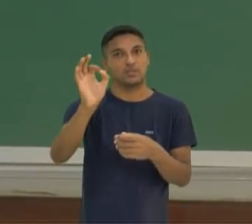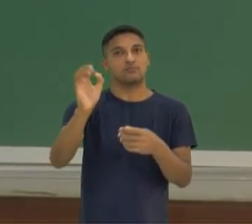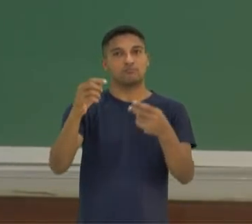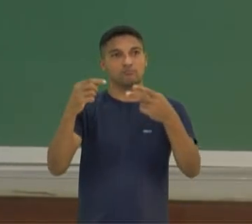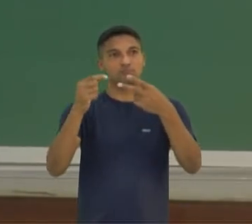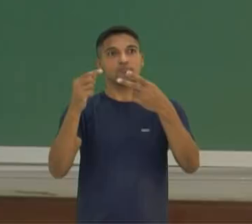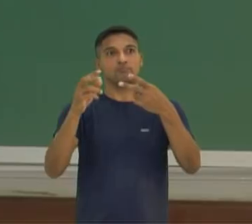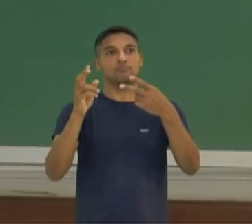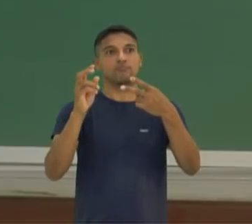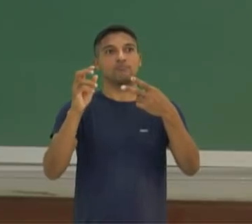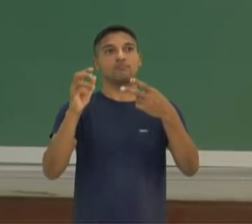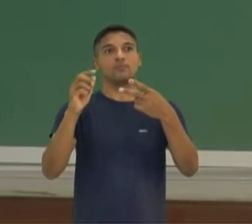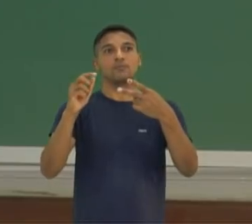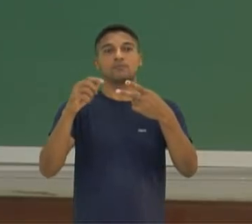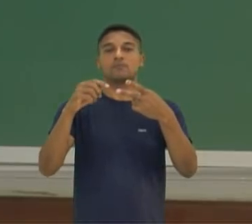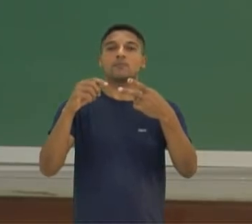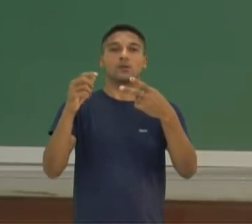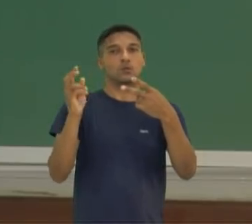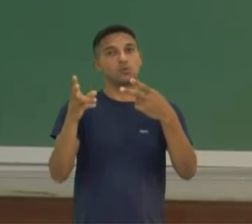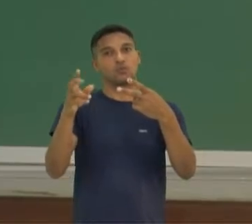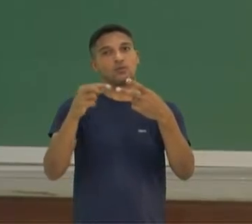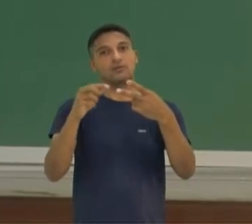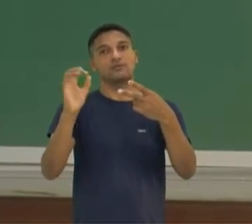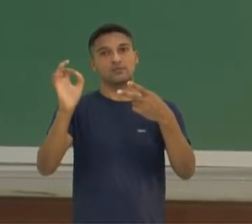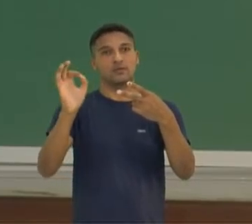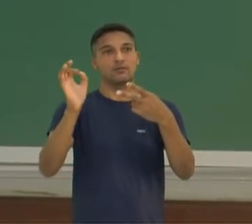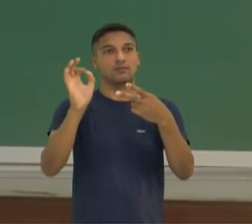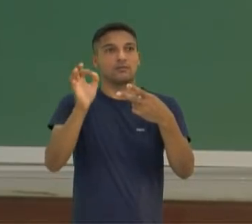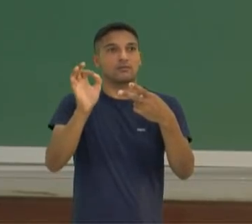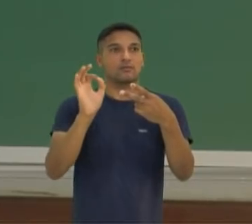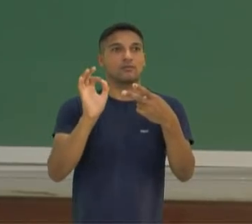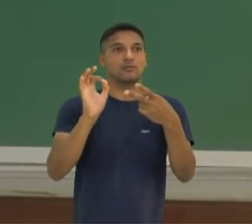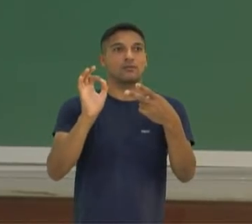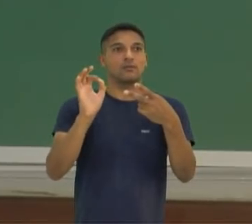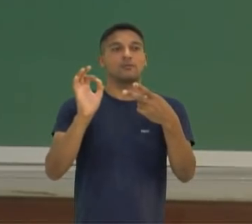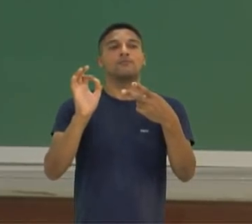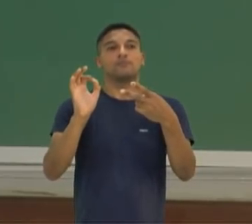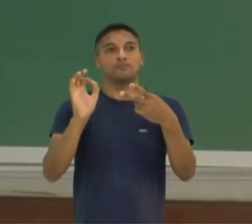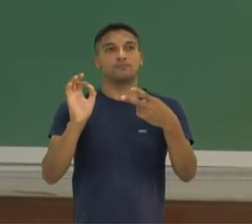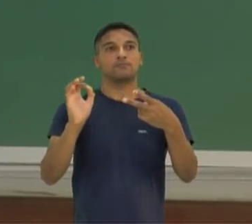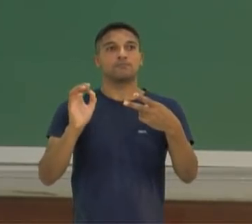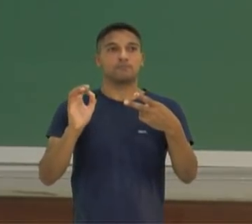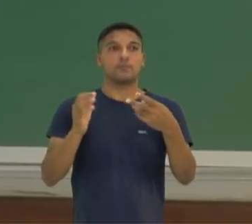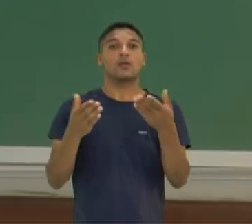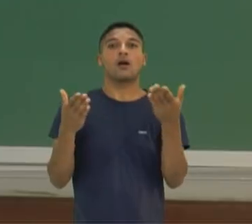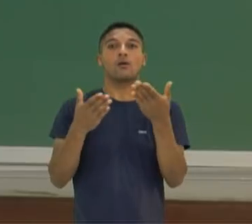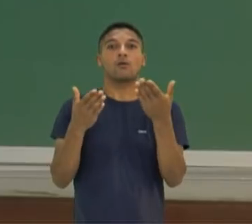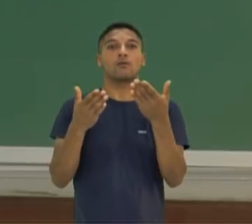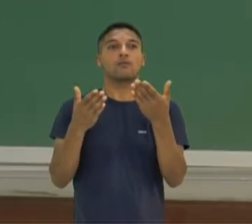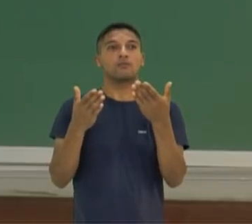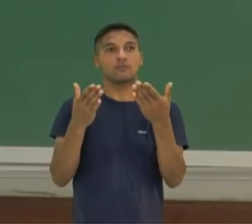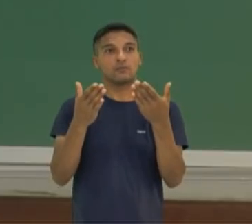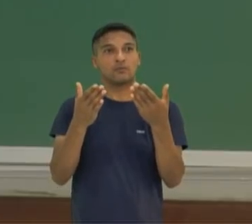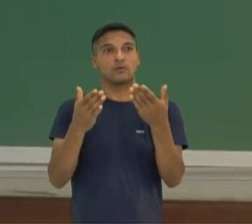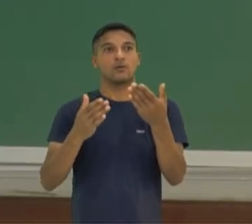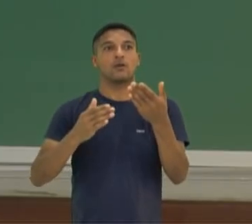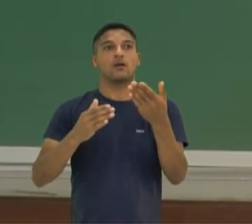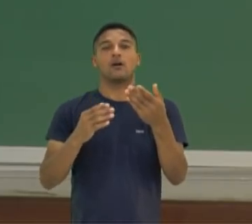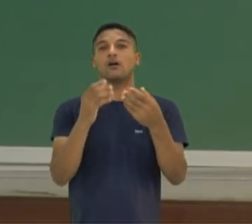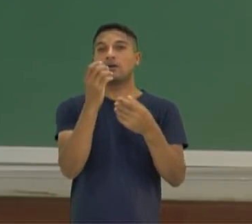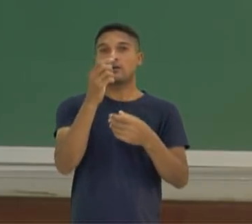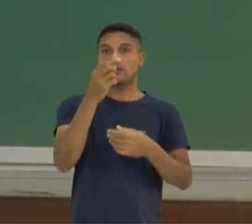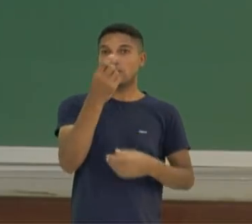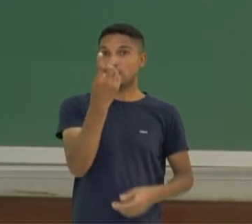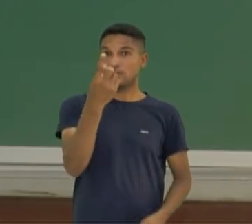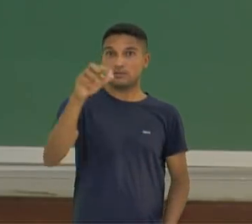né? Sumiu o 4 daqui, passou para lá, negativo. E aqui, 19